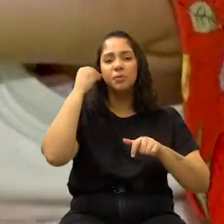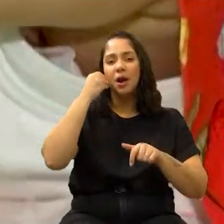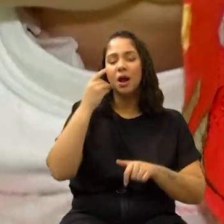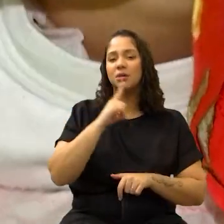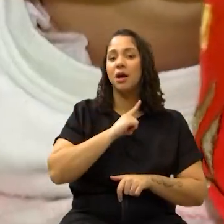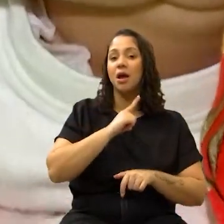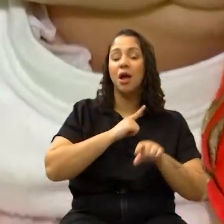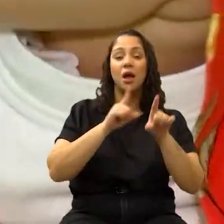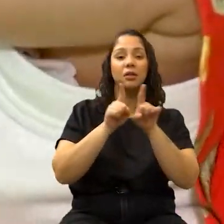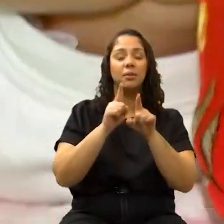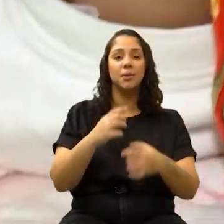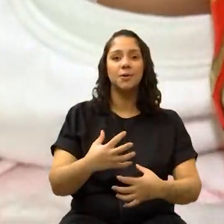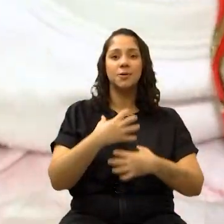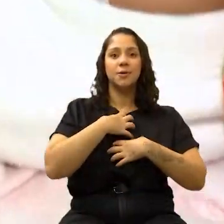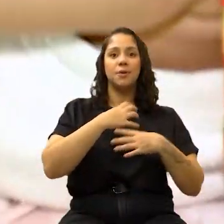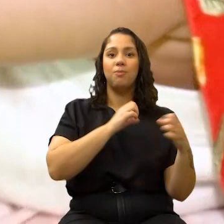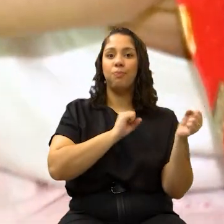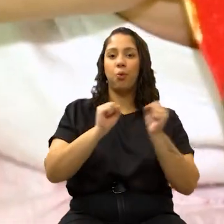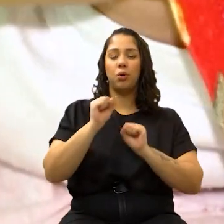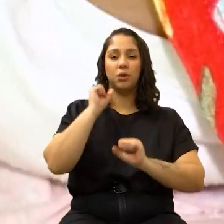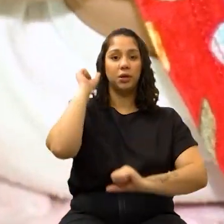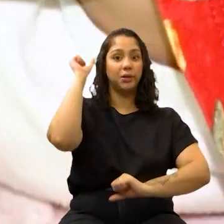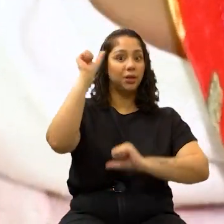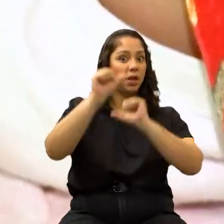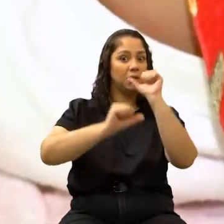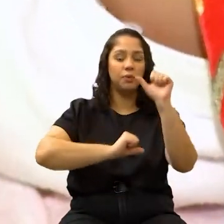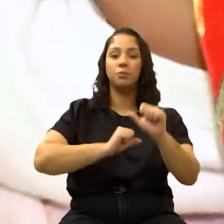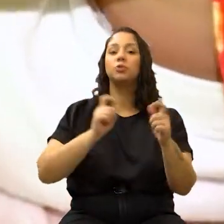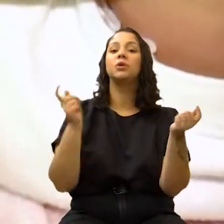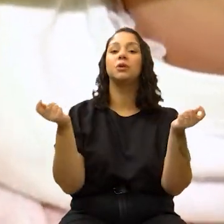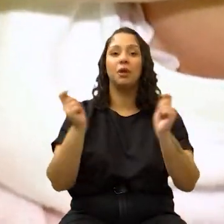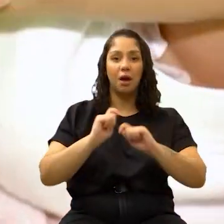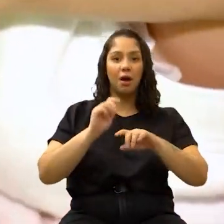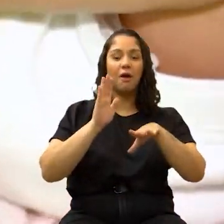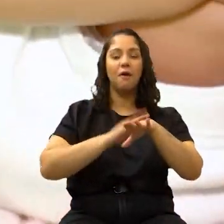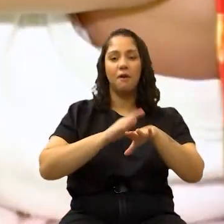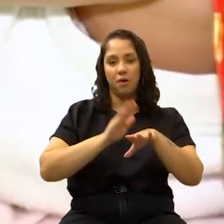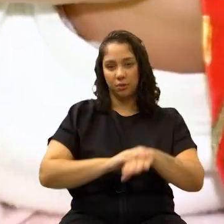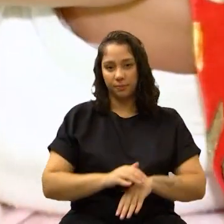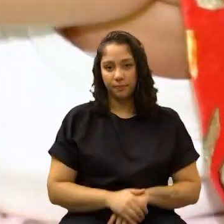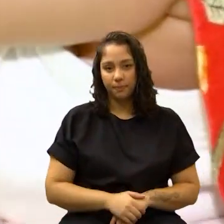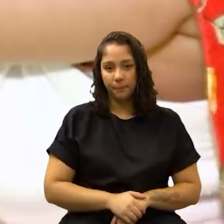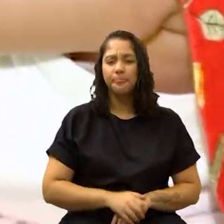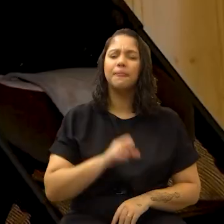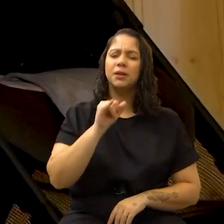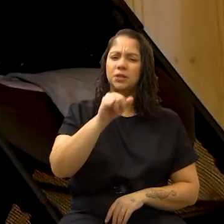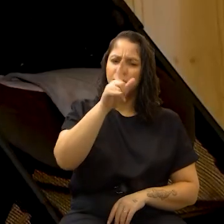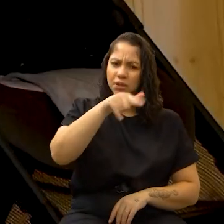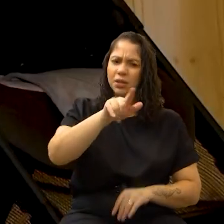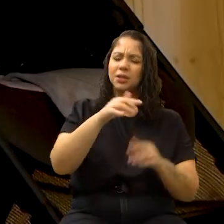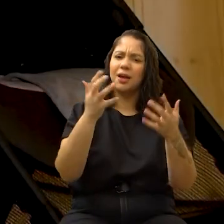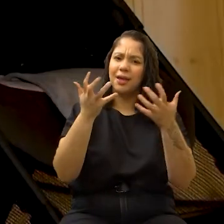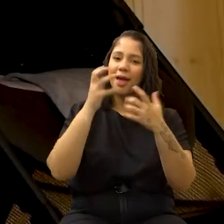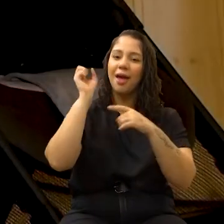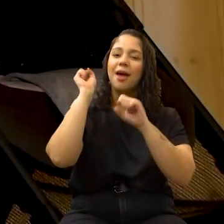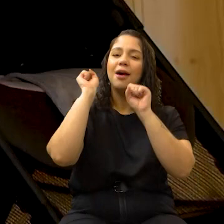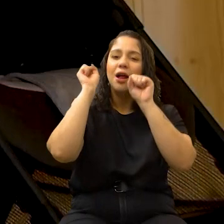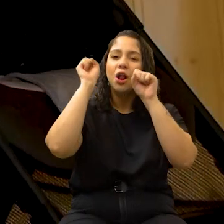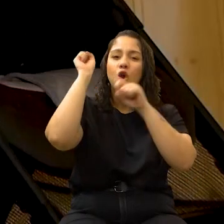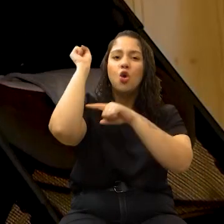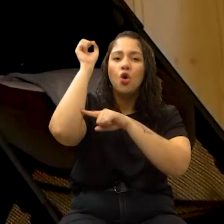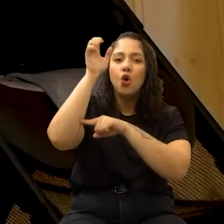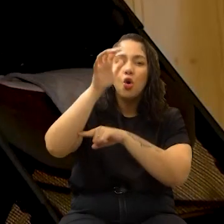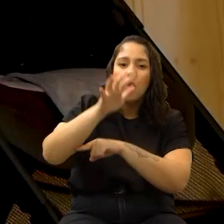passem pela experiência e sintam o poder de transformação que ela pode causar. Se você quer luz no seu